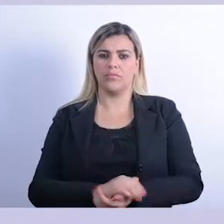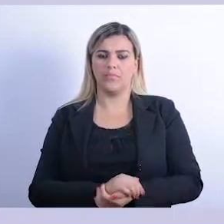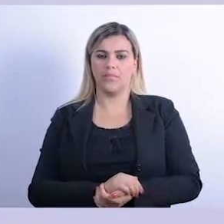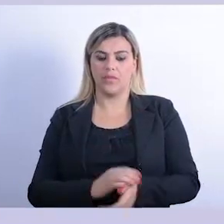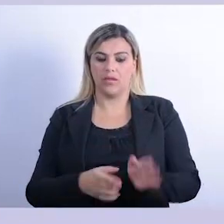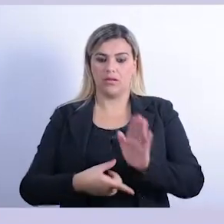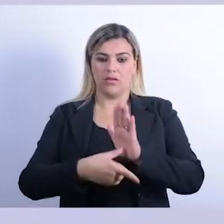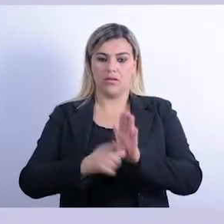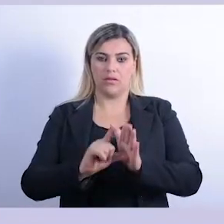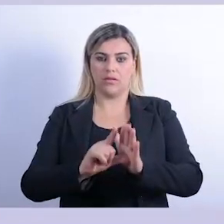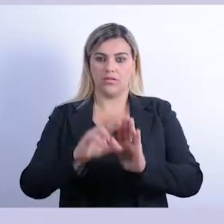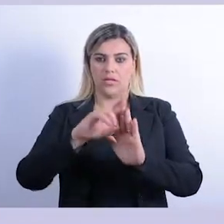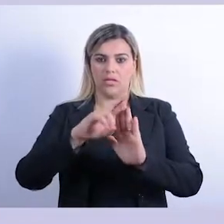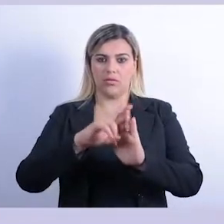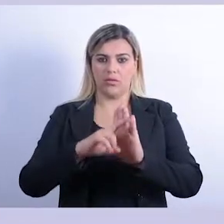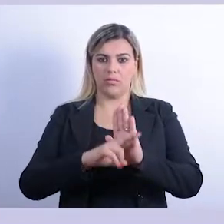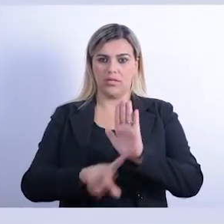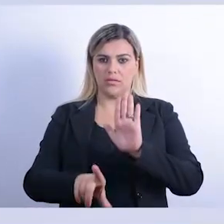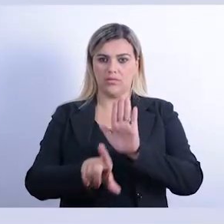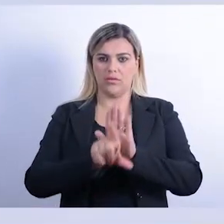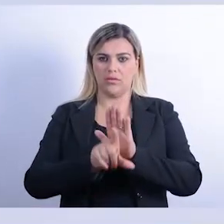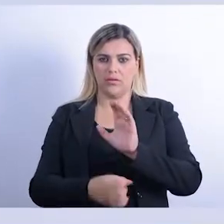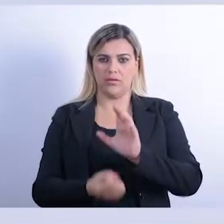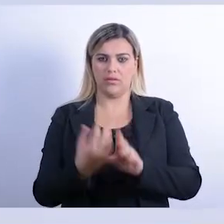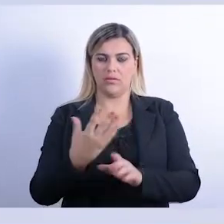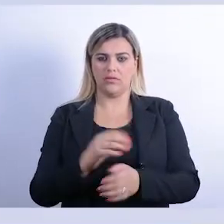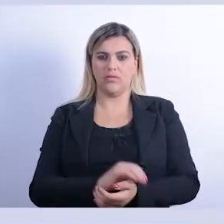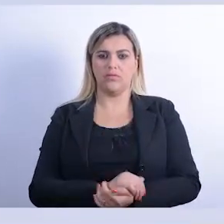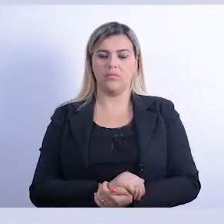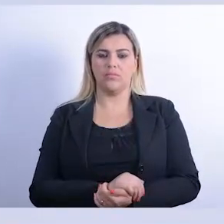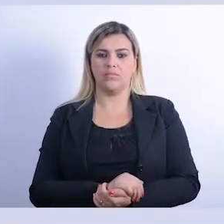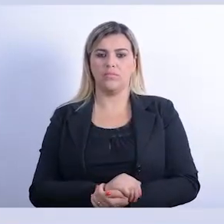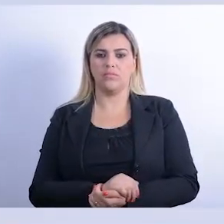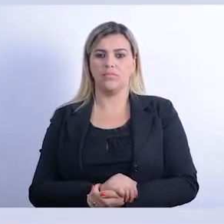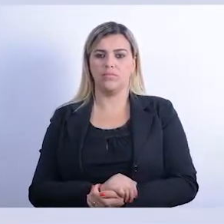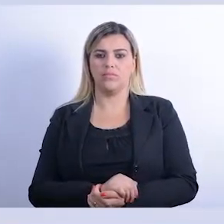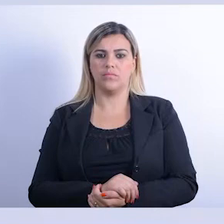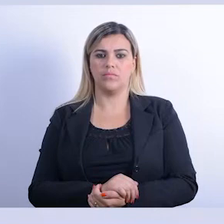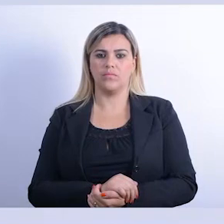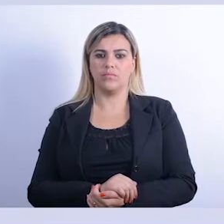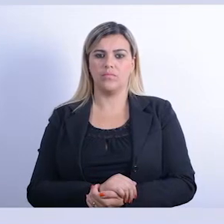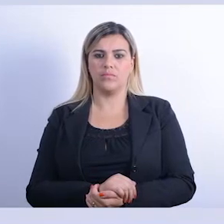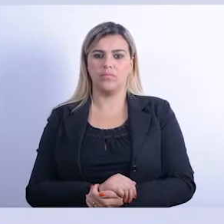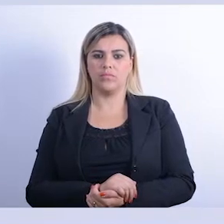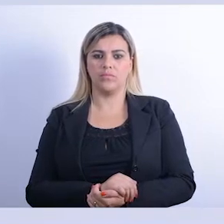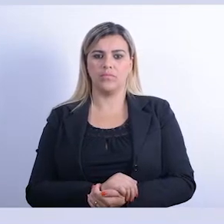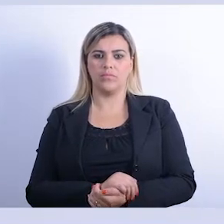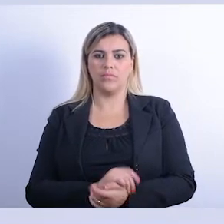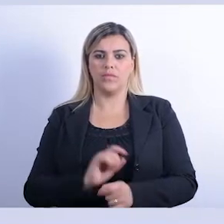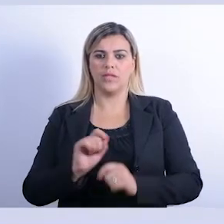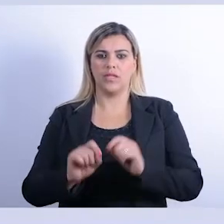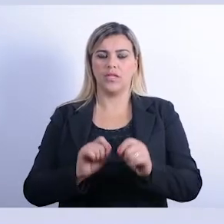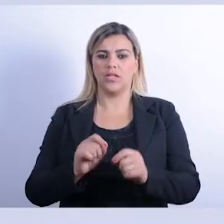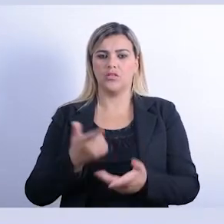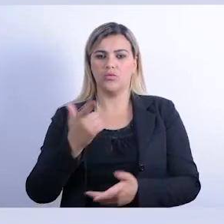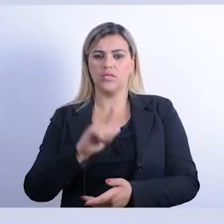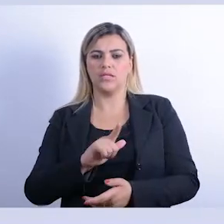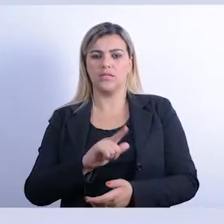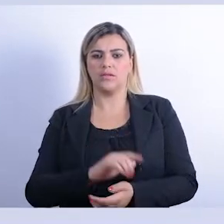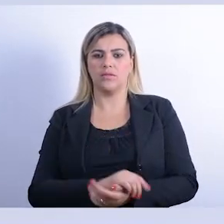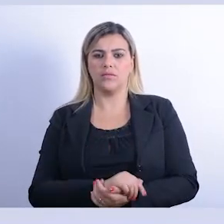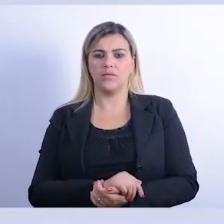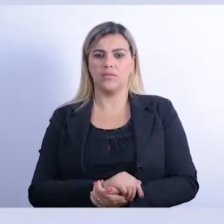inclusive, antes da própria regulamentação? Exato. O que urgia